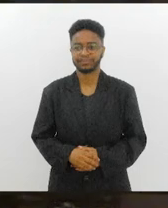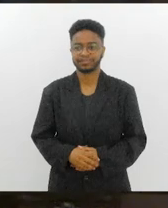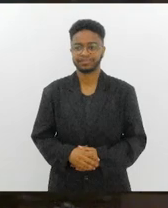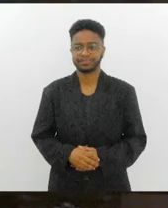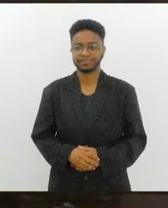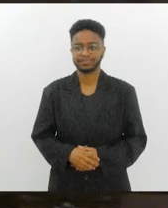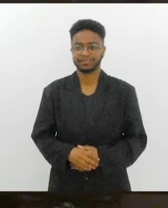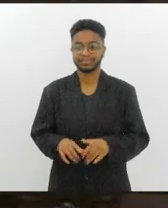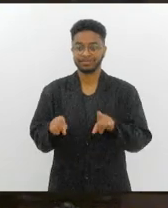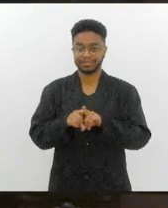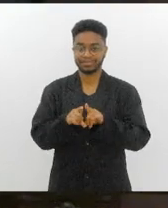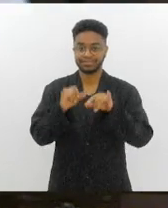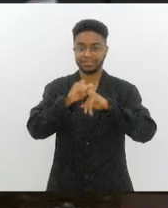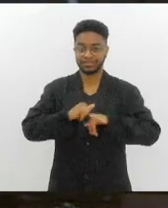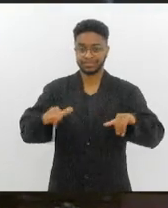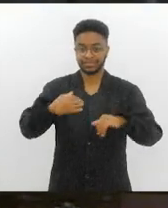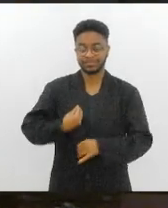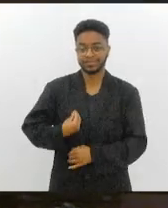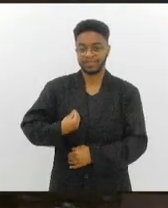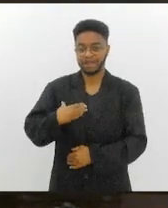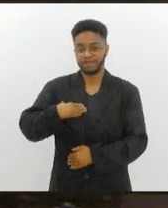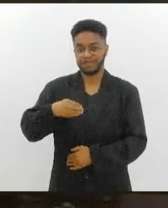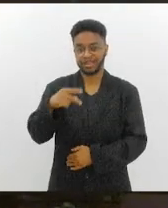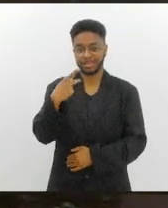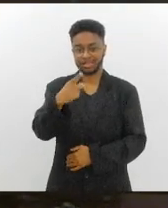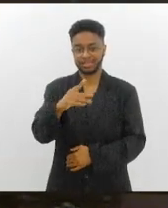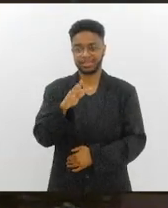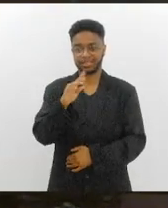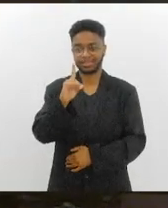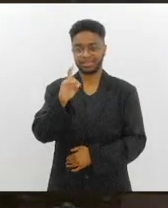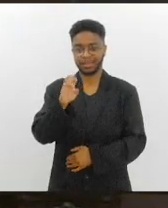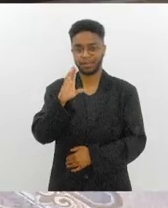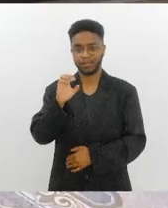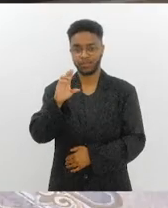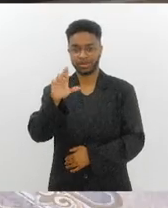Queria saudar a presença da filha da Débora Koch, Clara Koch.